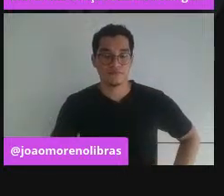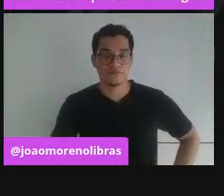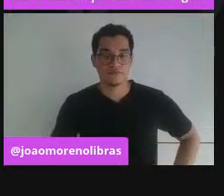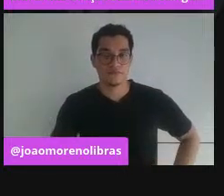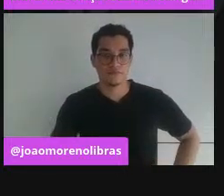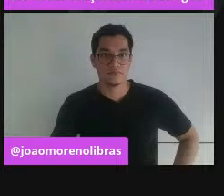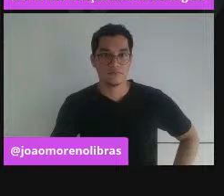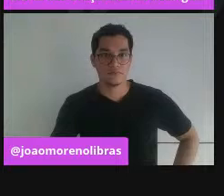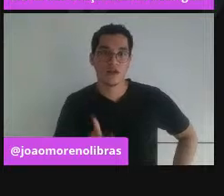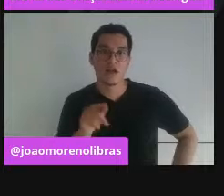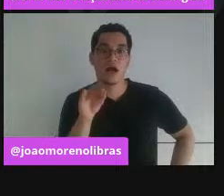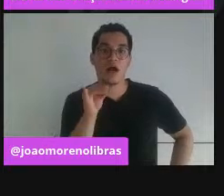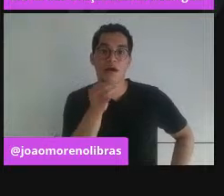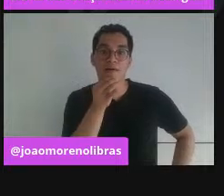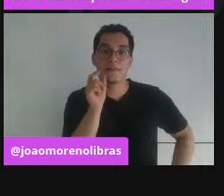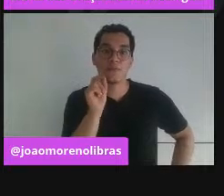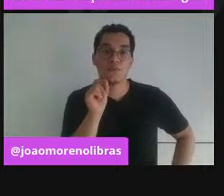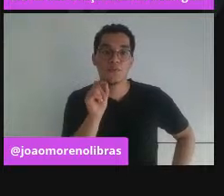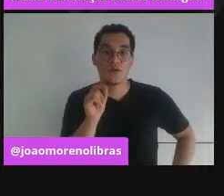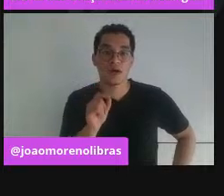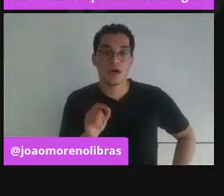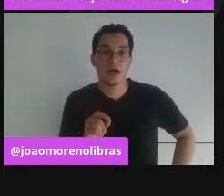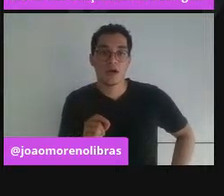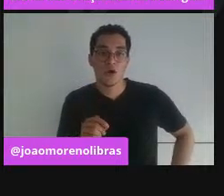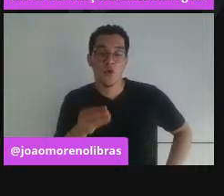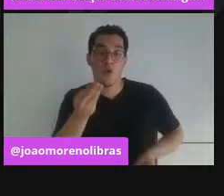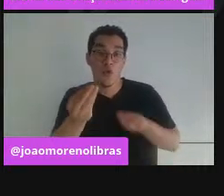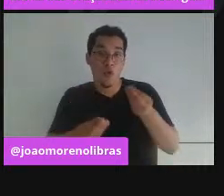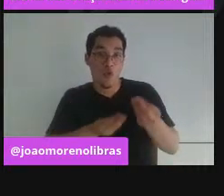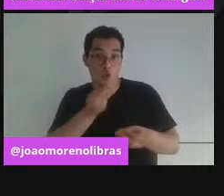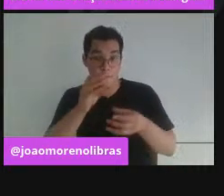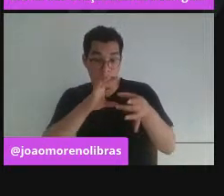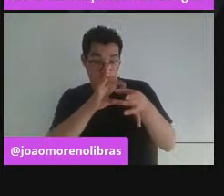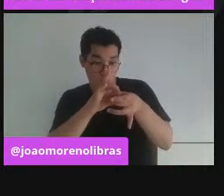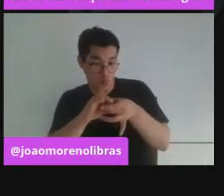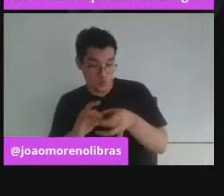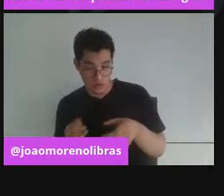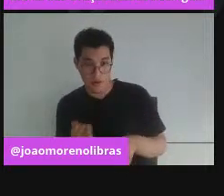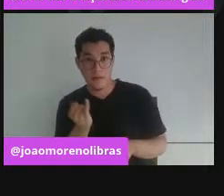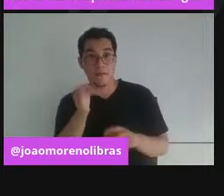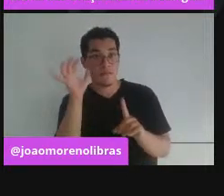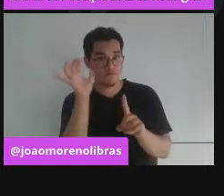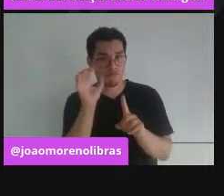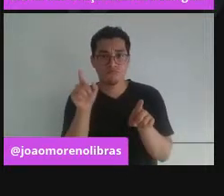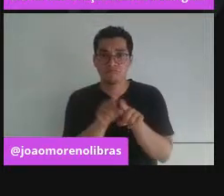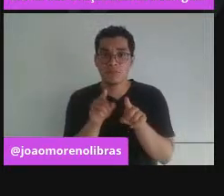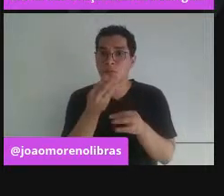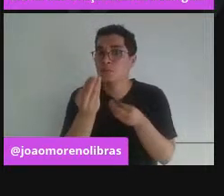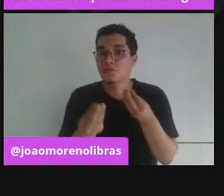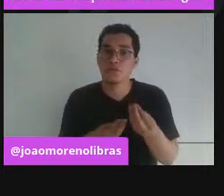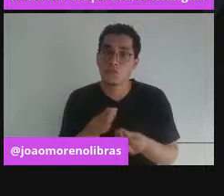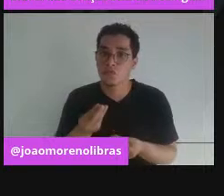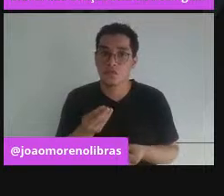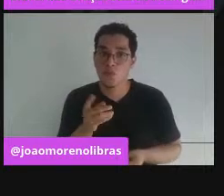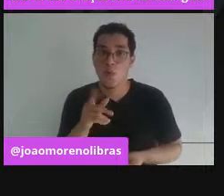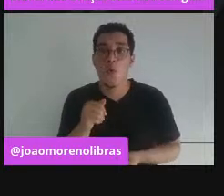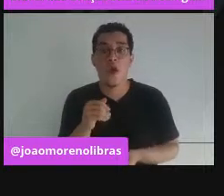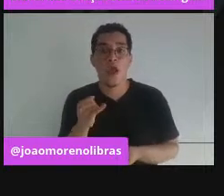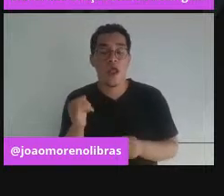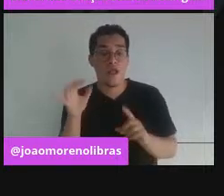da natureza do contexto, deixando evidente, abro aspas mais uma vez, os contextos influenciam a